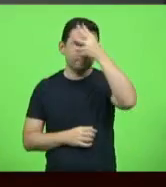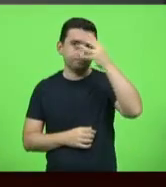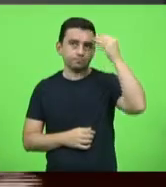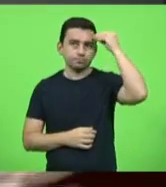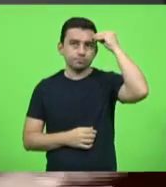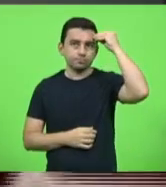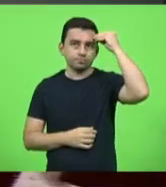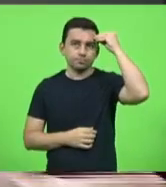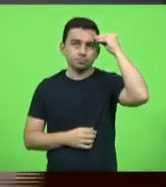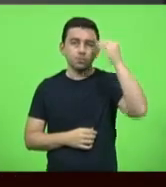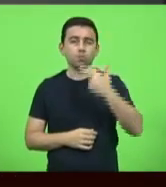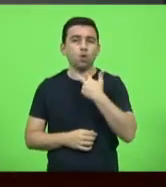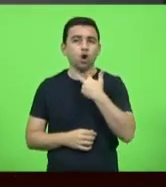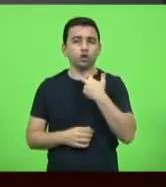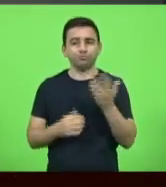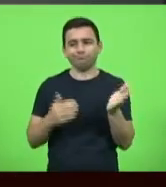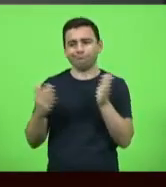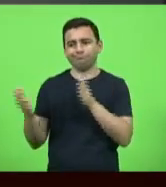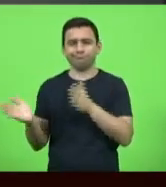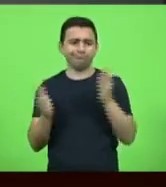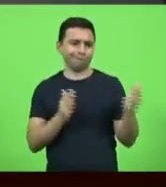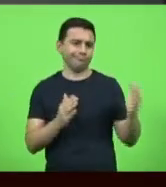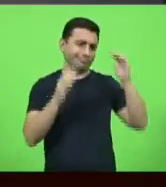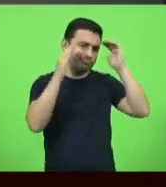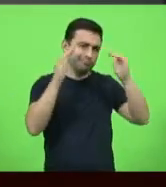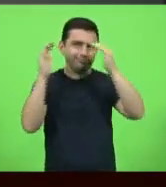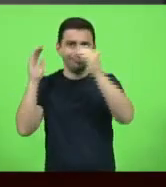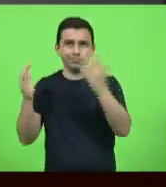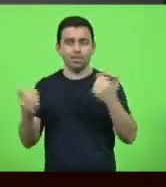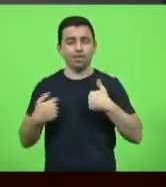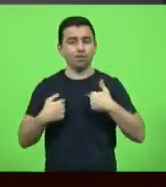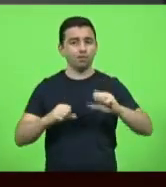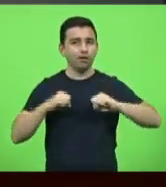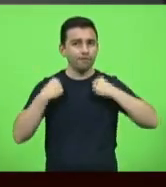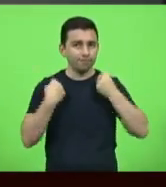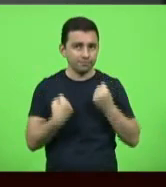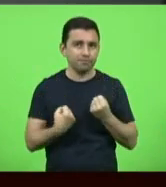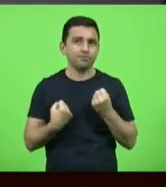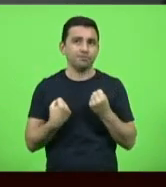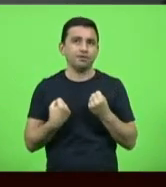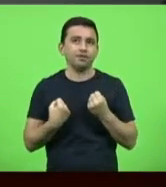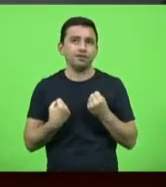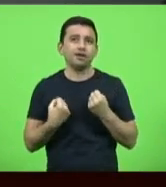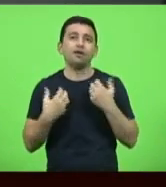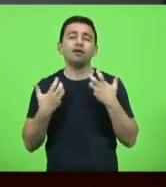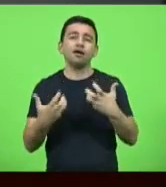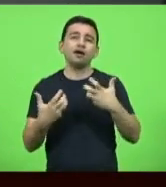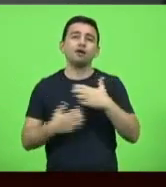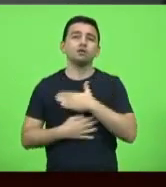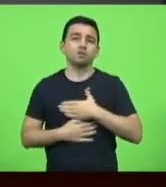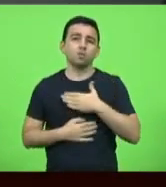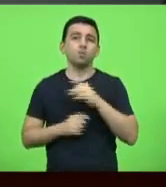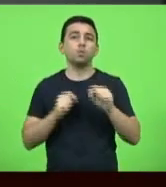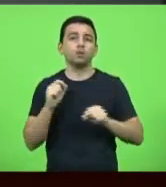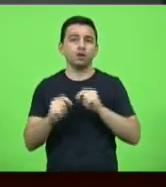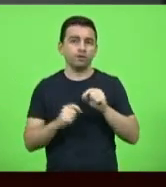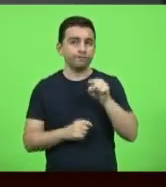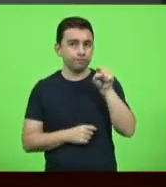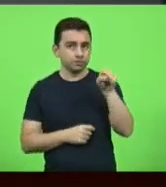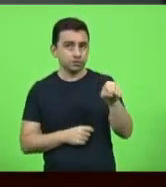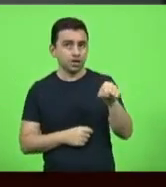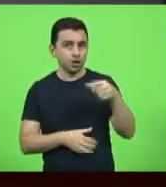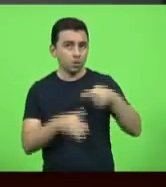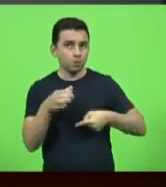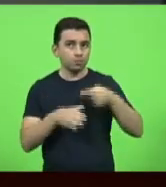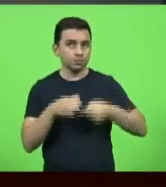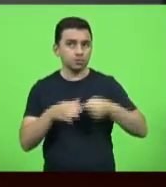que não fique nem para um lado nem para o outro, e para mim, que sou um defensor, gostaria que Vossa Excelência, que está na Comissão